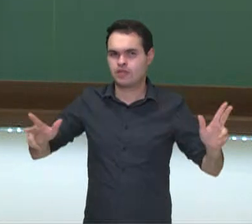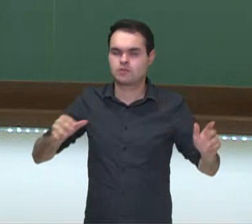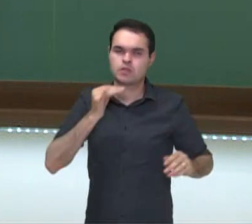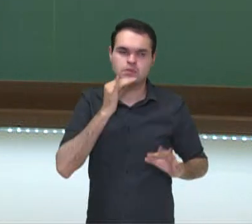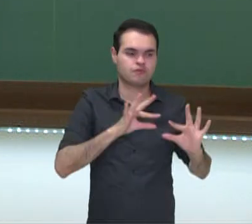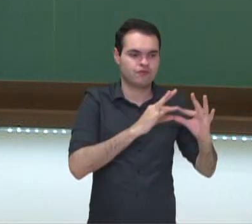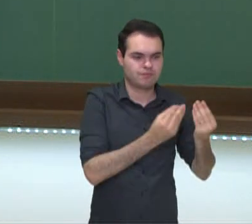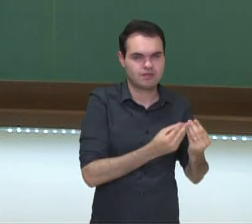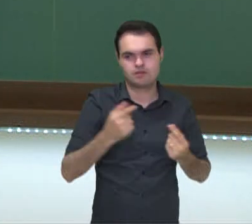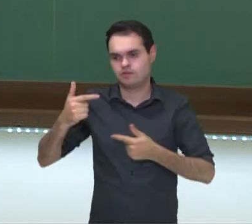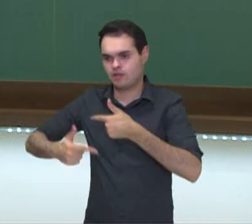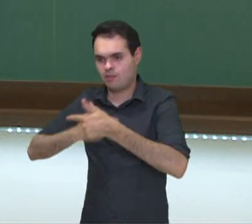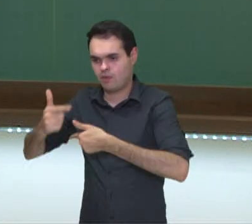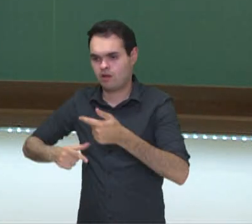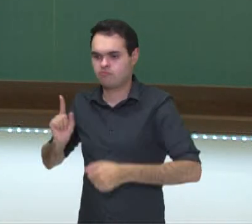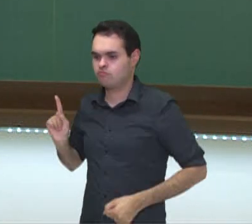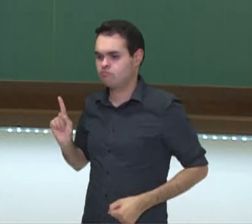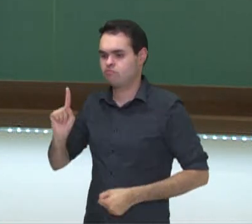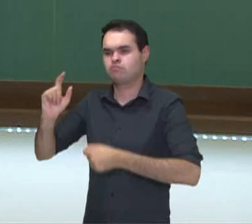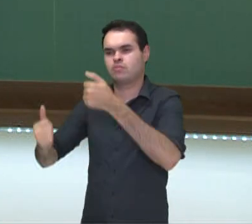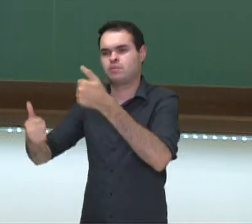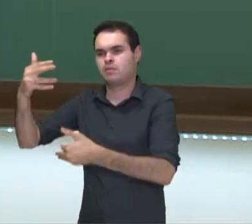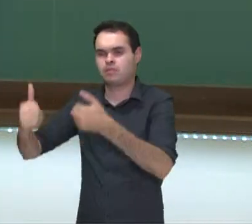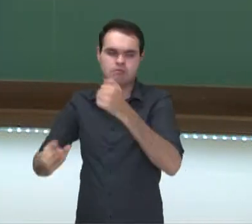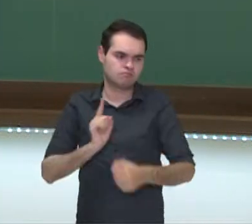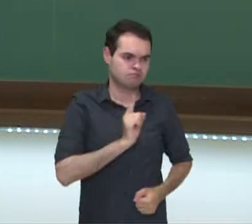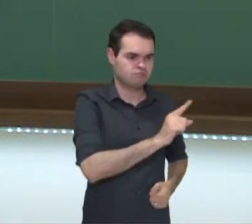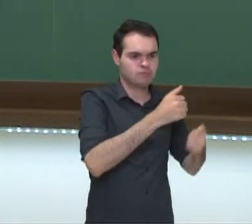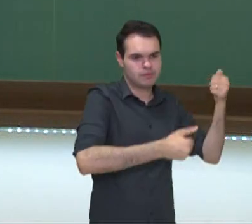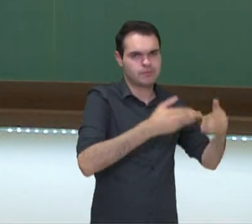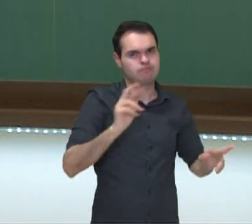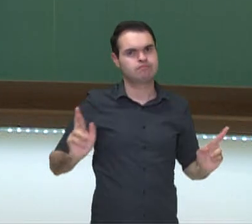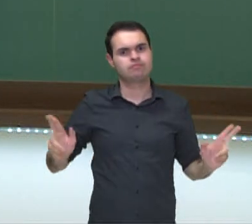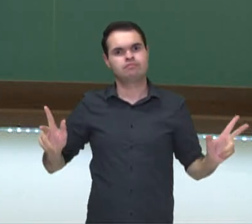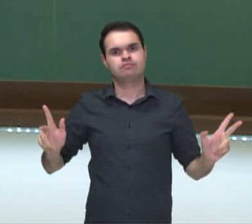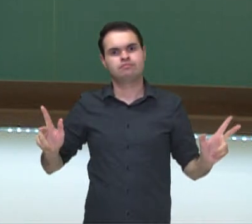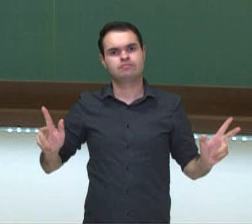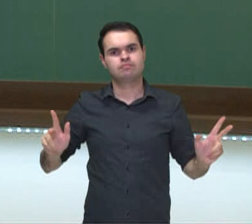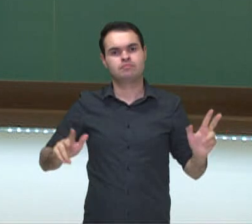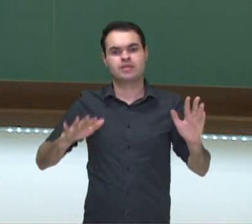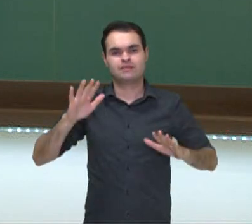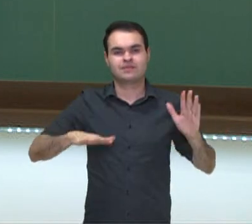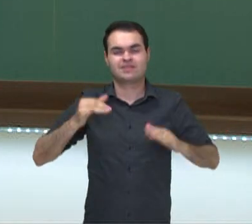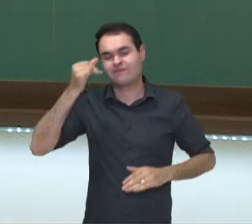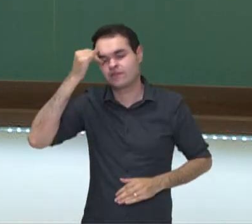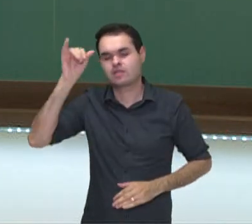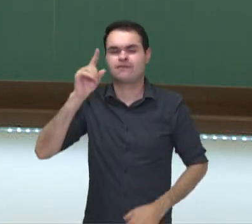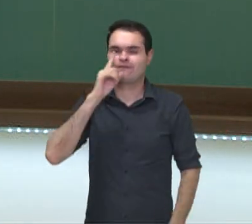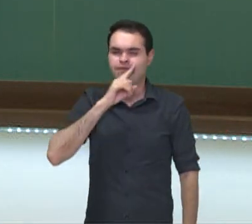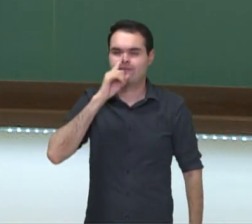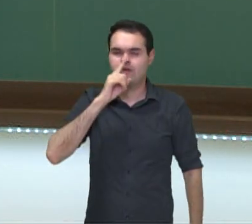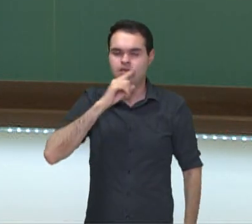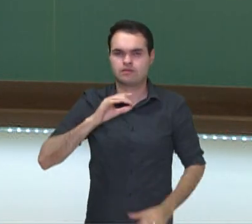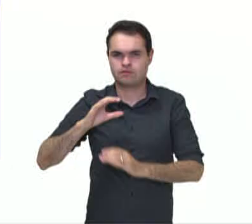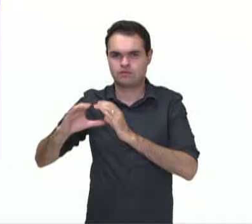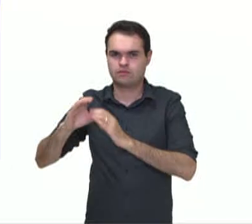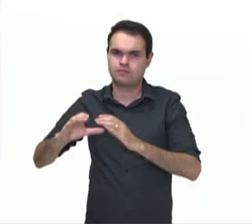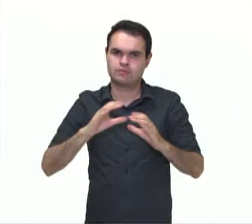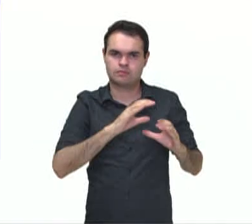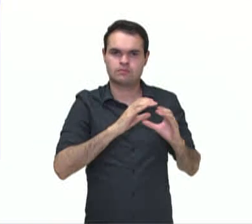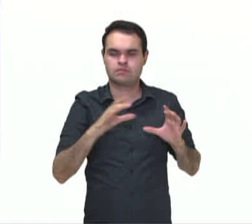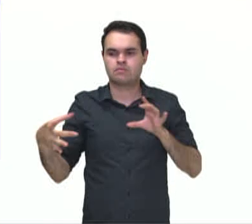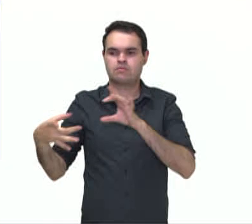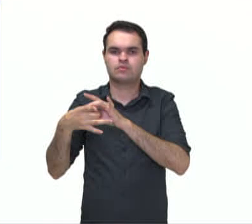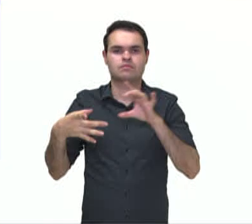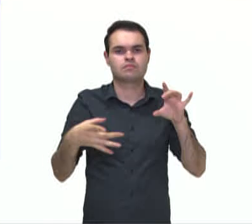o público é essencial para que essa comunicação não tenha falhas. Concentre-se, uma